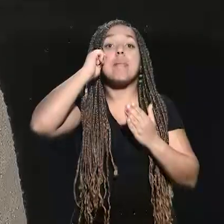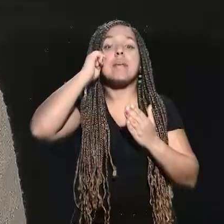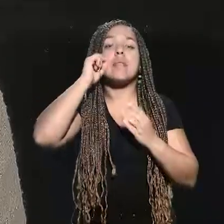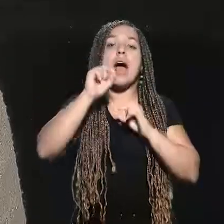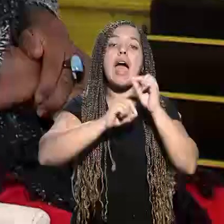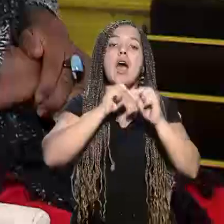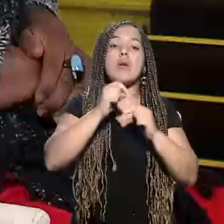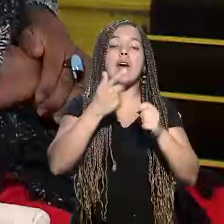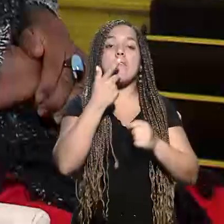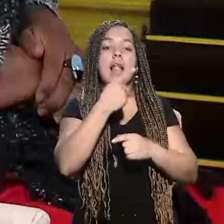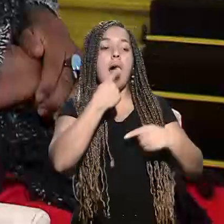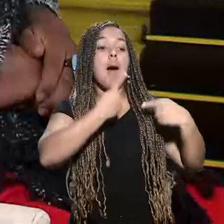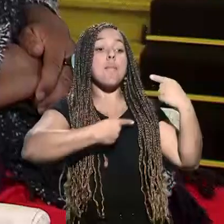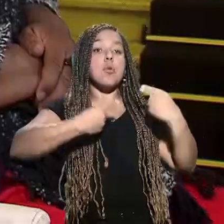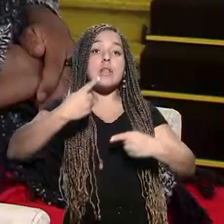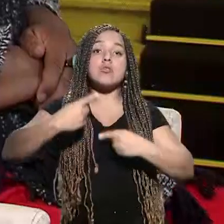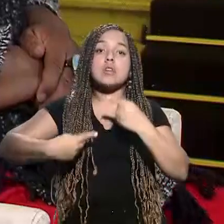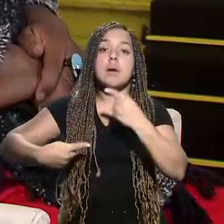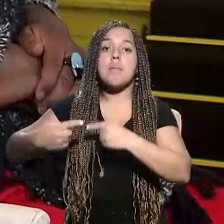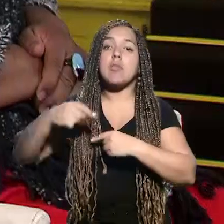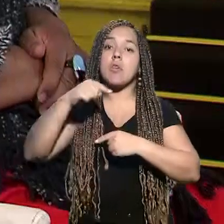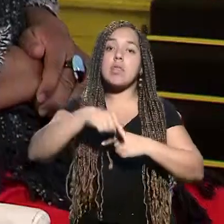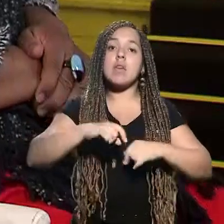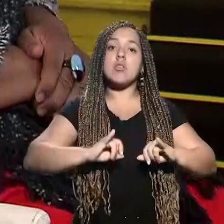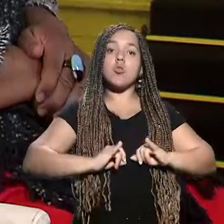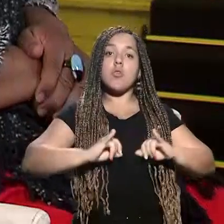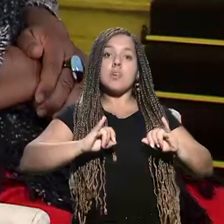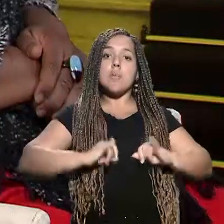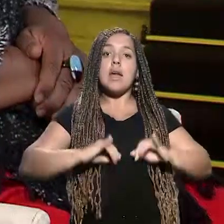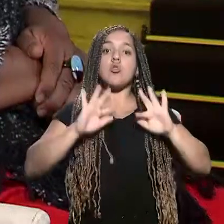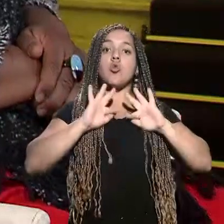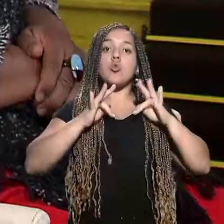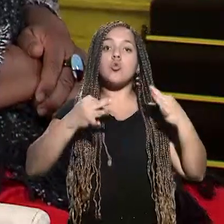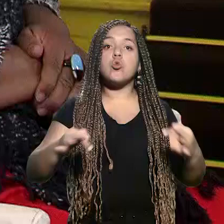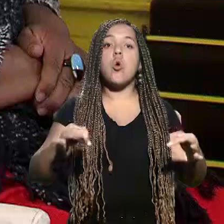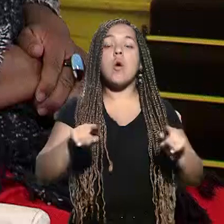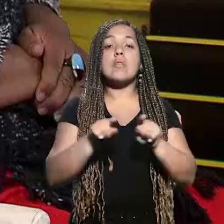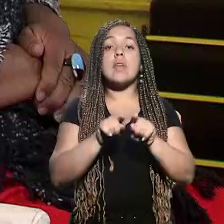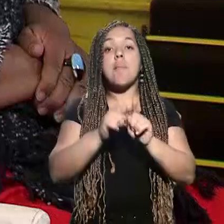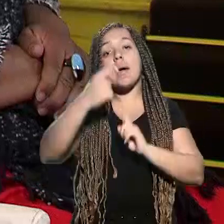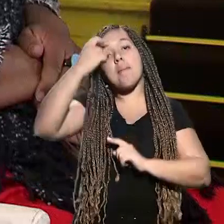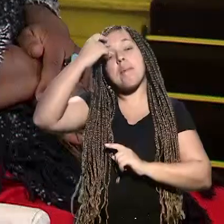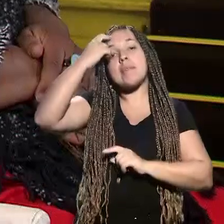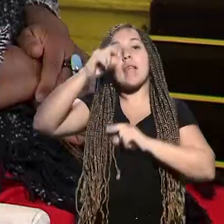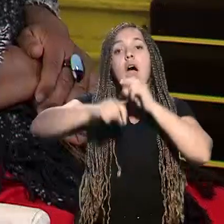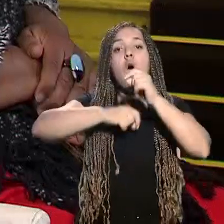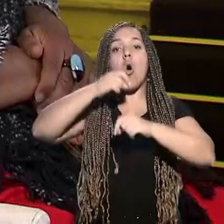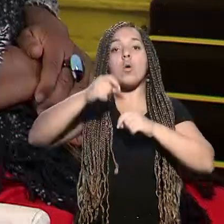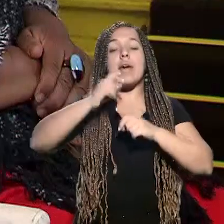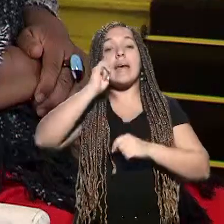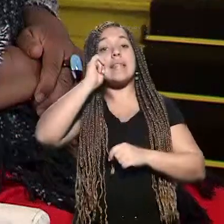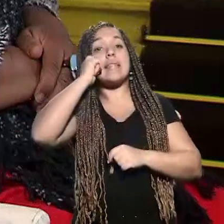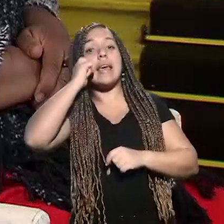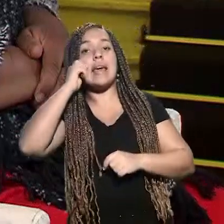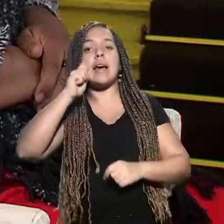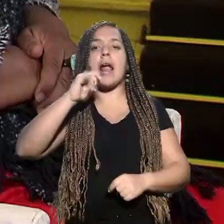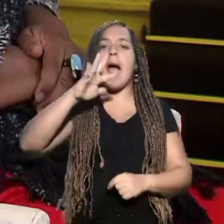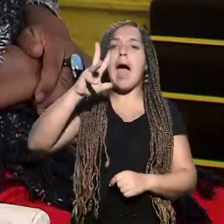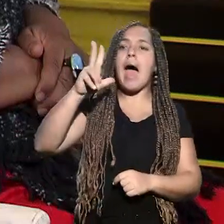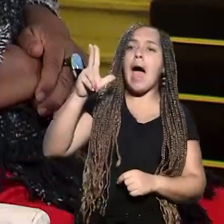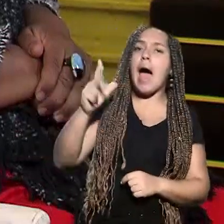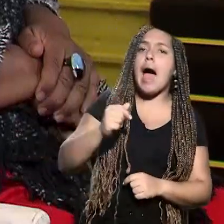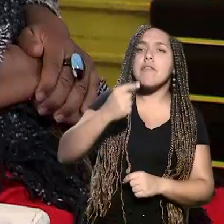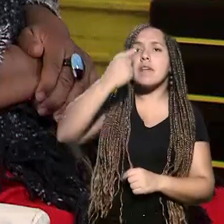atuo, é justamente politizar essa dor, politizar esse sofrimento, né, e pensar, a partir da matriz cultural negra, da